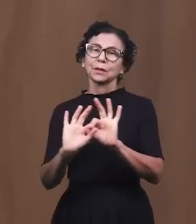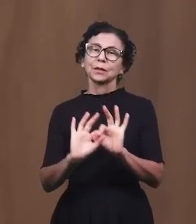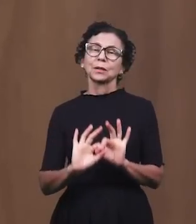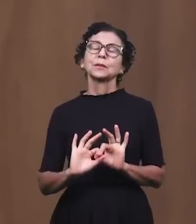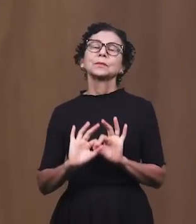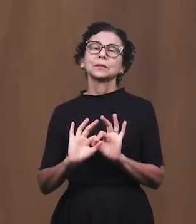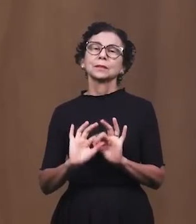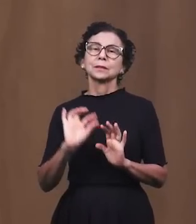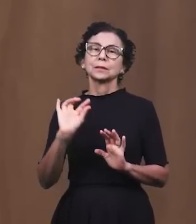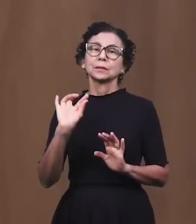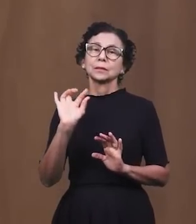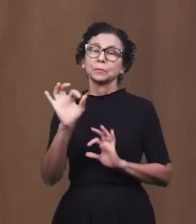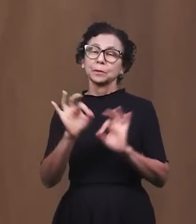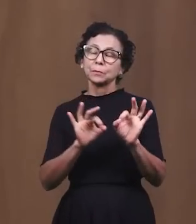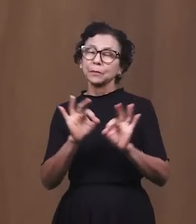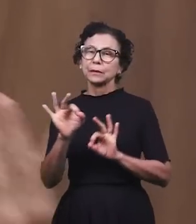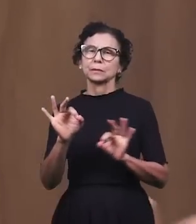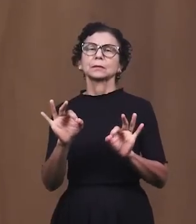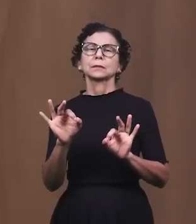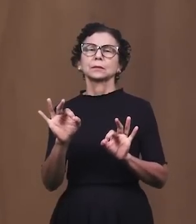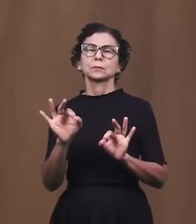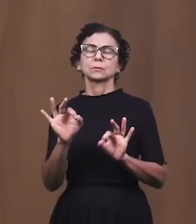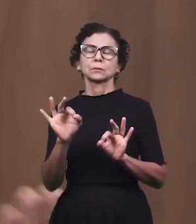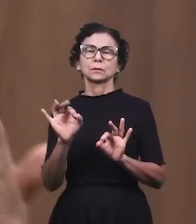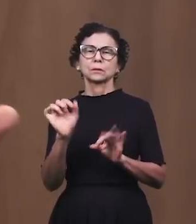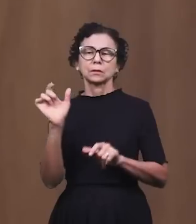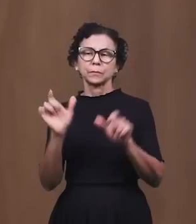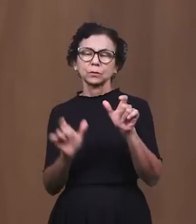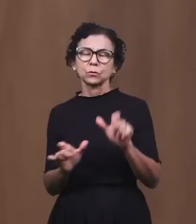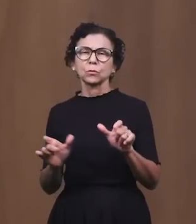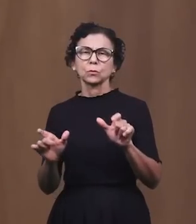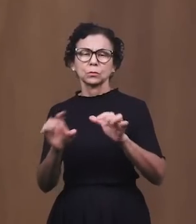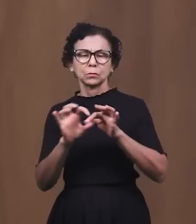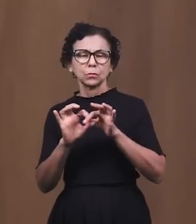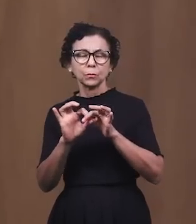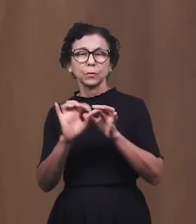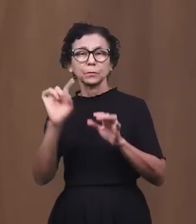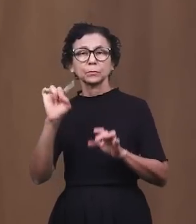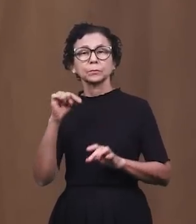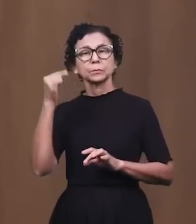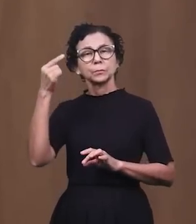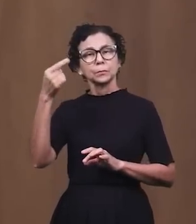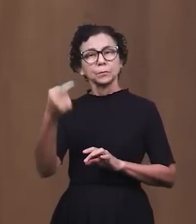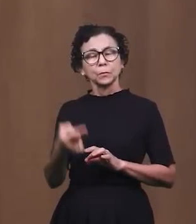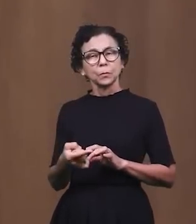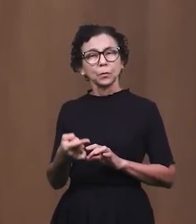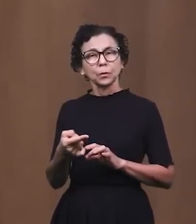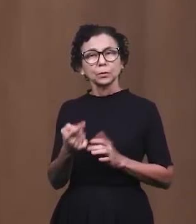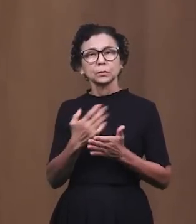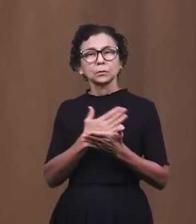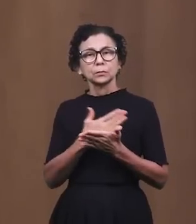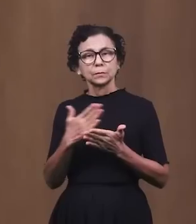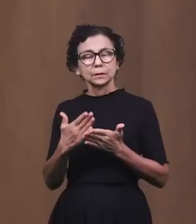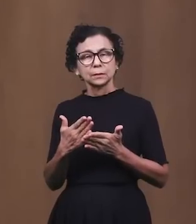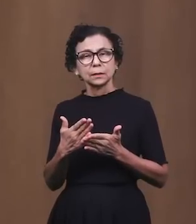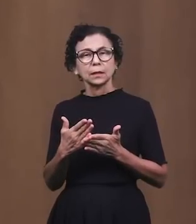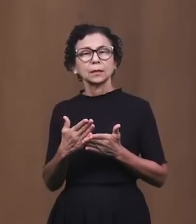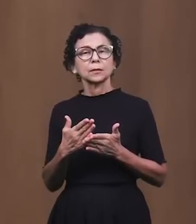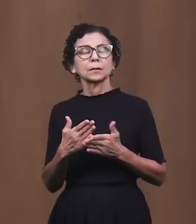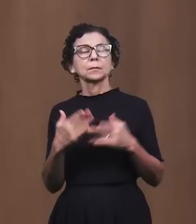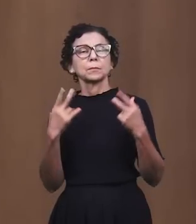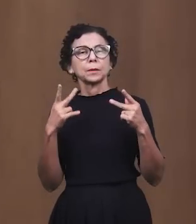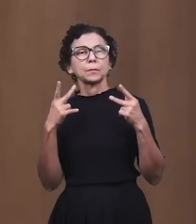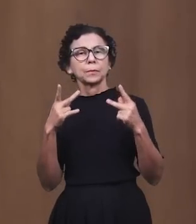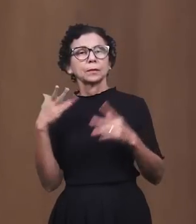preparo da igreja para a mensagem. É um recurso, né, para que o Espírito Santo vá